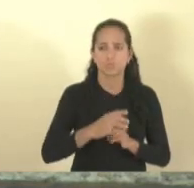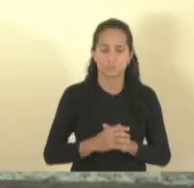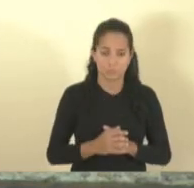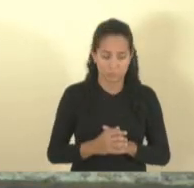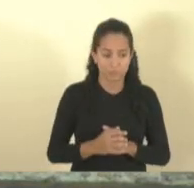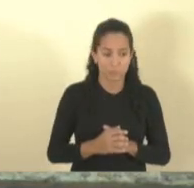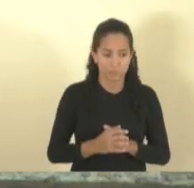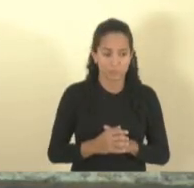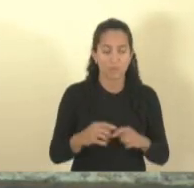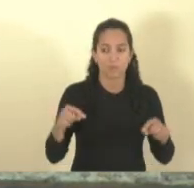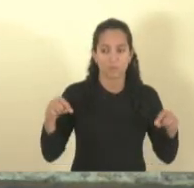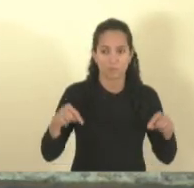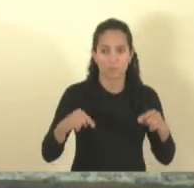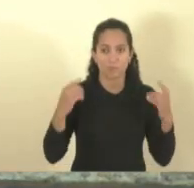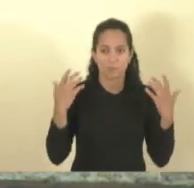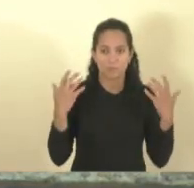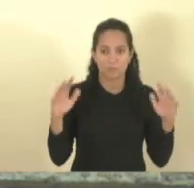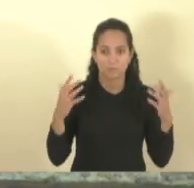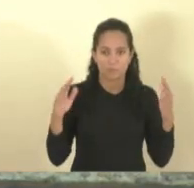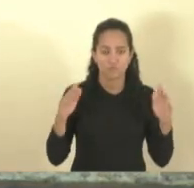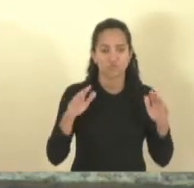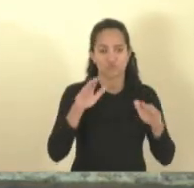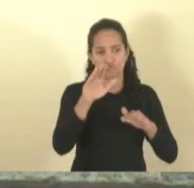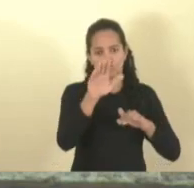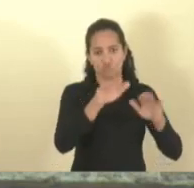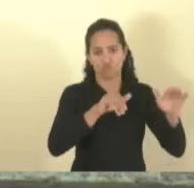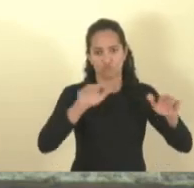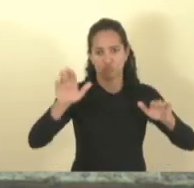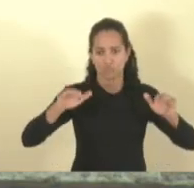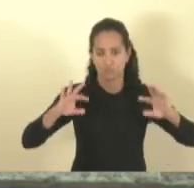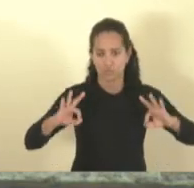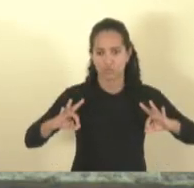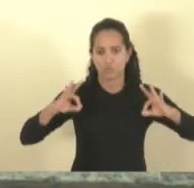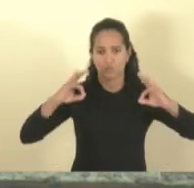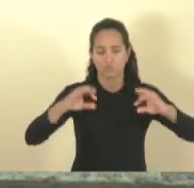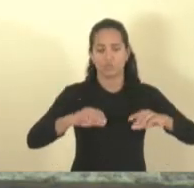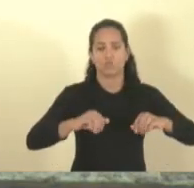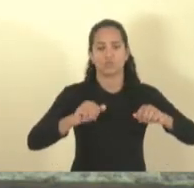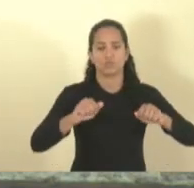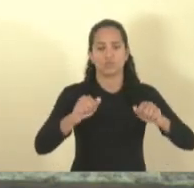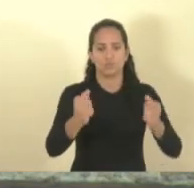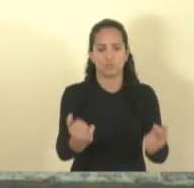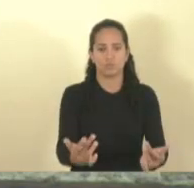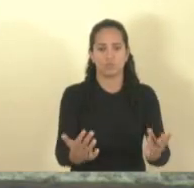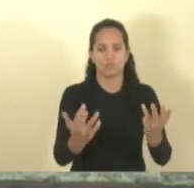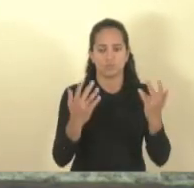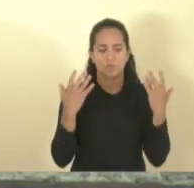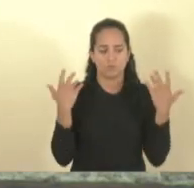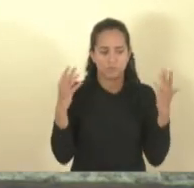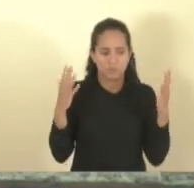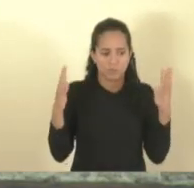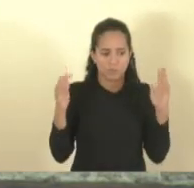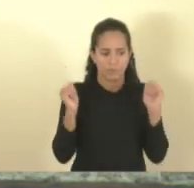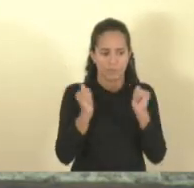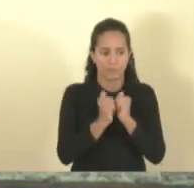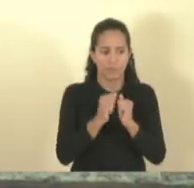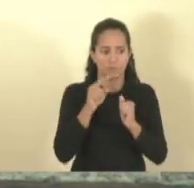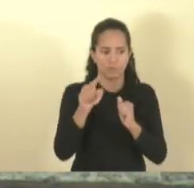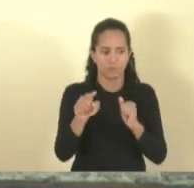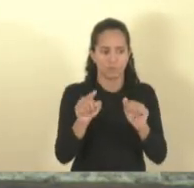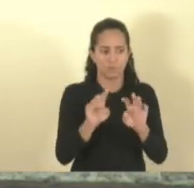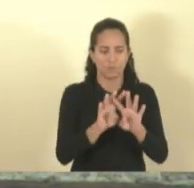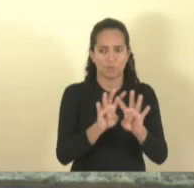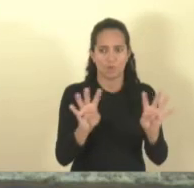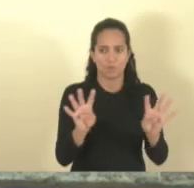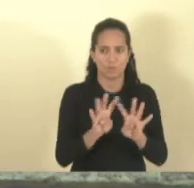casa homenageá-los e a gente chamar todos que foram homenageados nessa noite para cantar o parabéns junto com vocês, que vão ficar aqui embaixo, mas